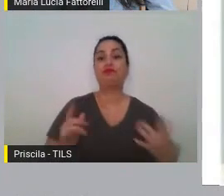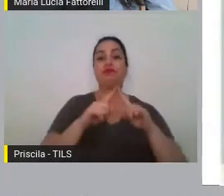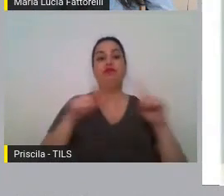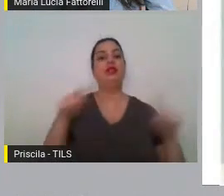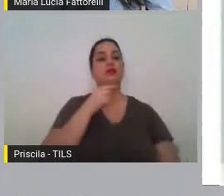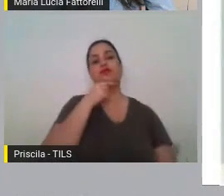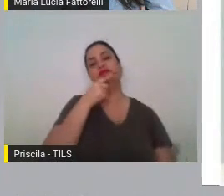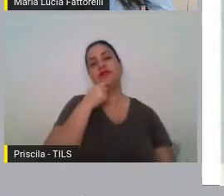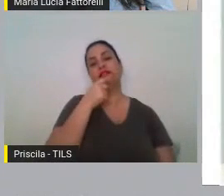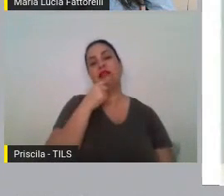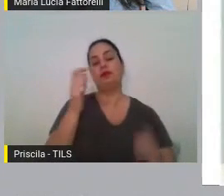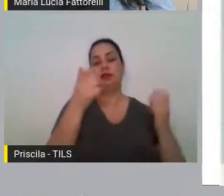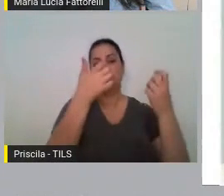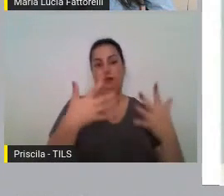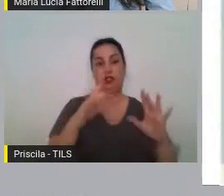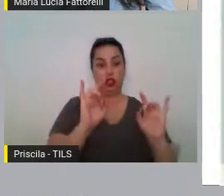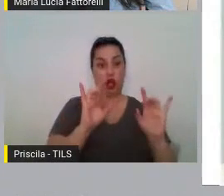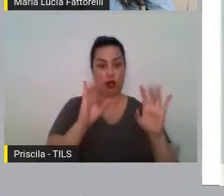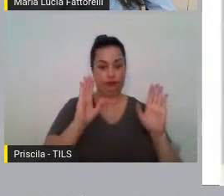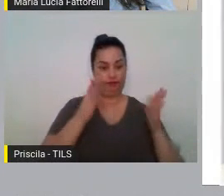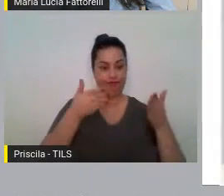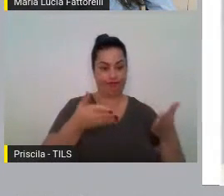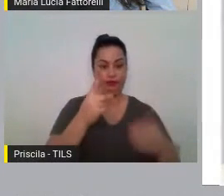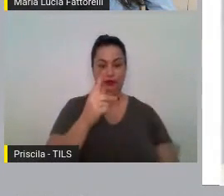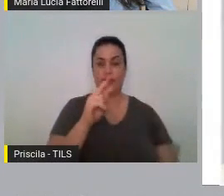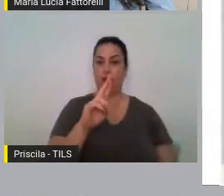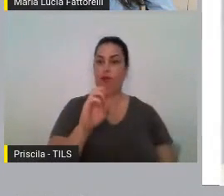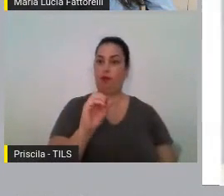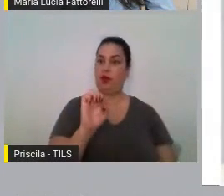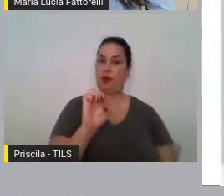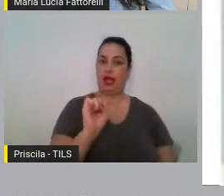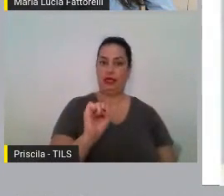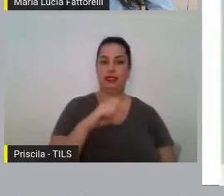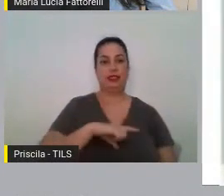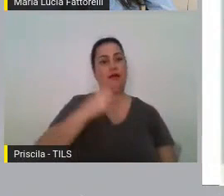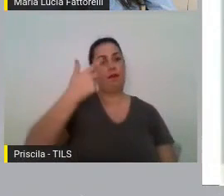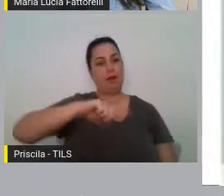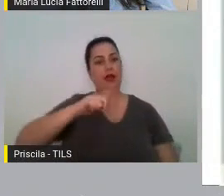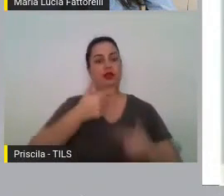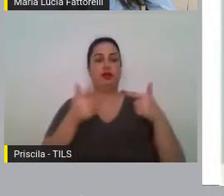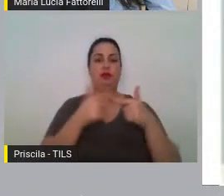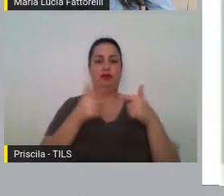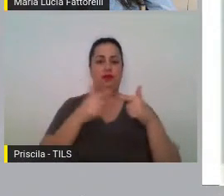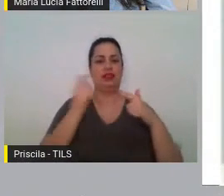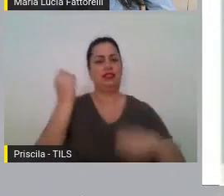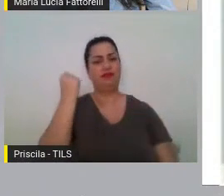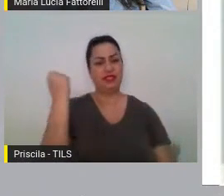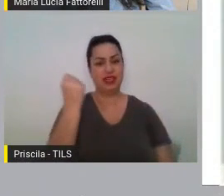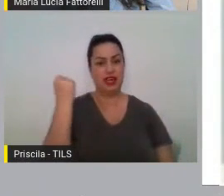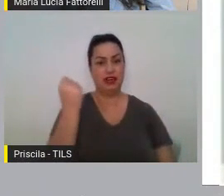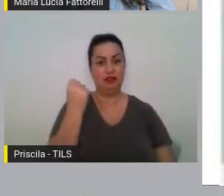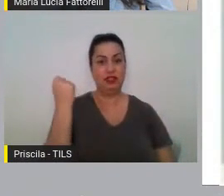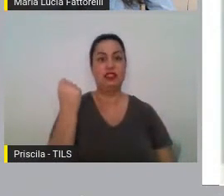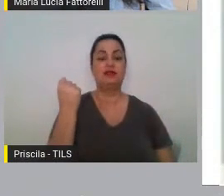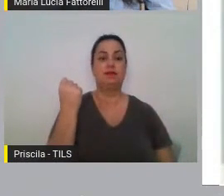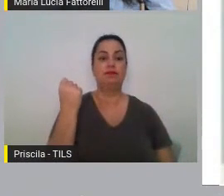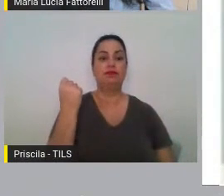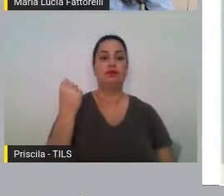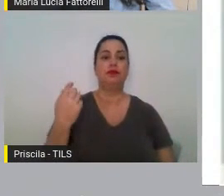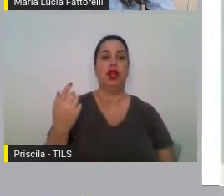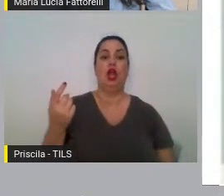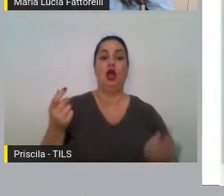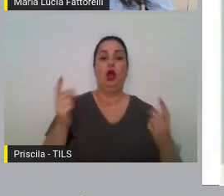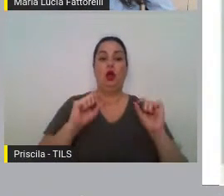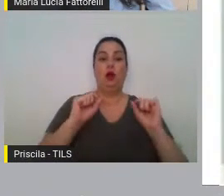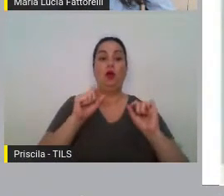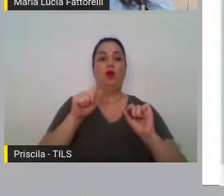outro problema muito mais tão grave quanto, que é justamente o seguinte: o modelo de desenvolvimento que foi aqui implantado e que continua é